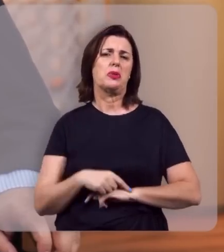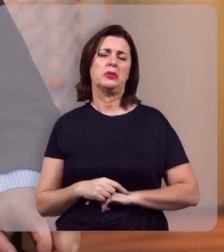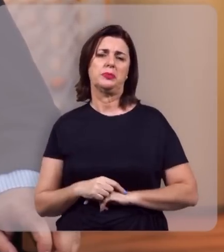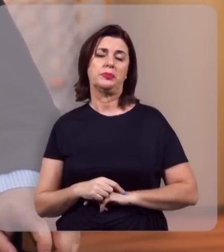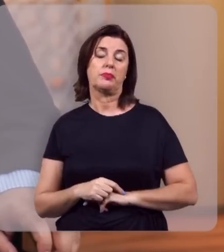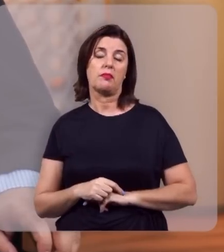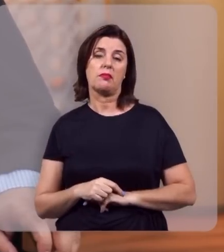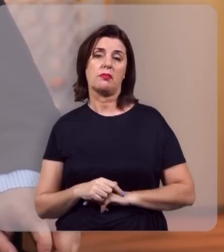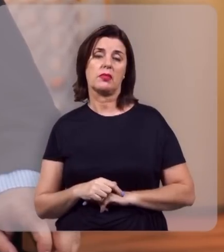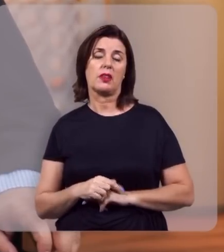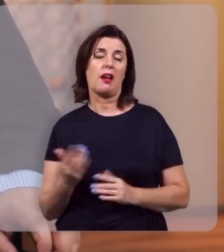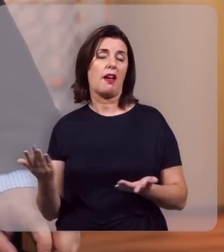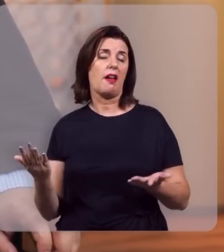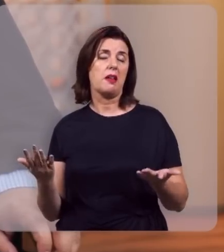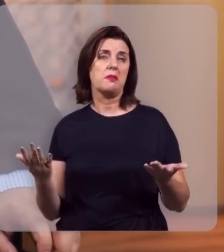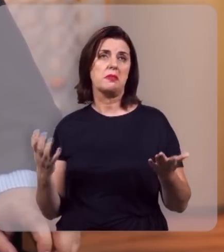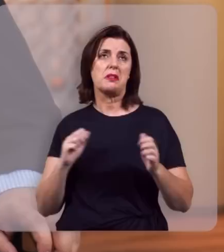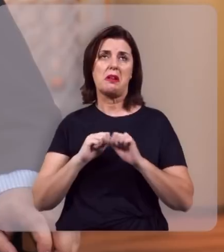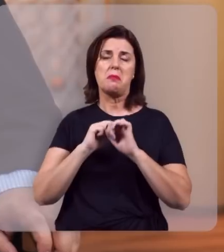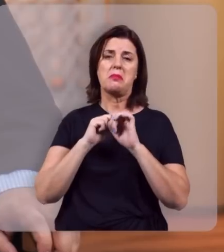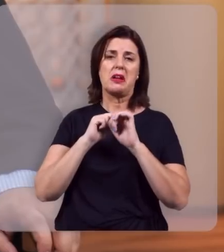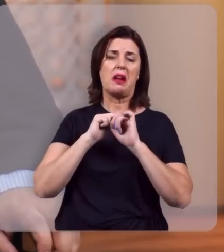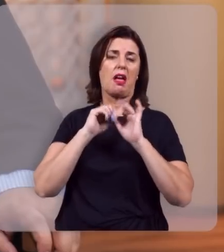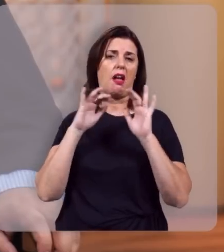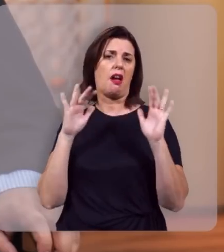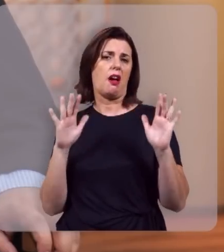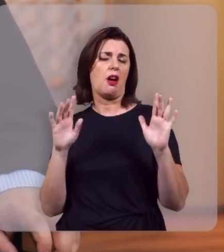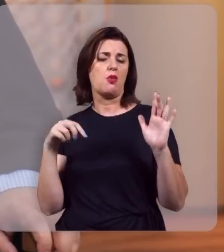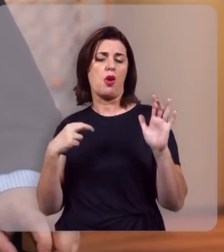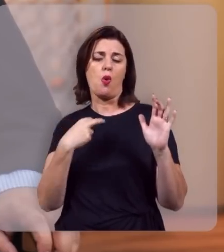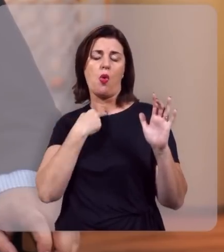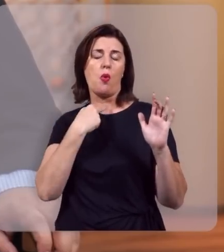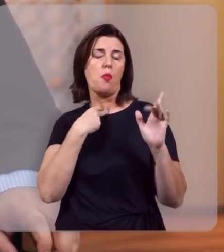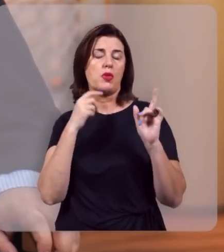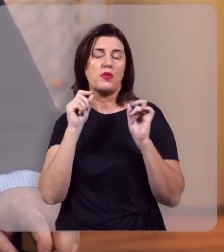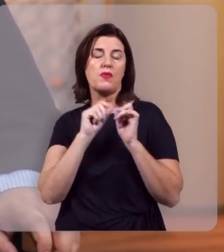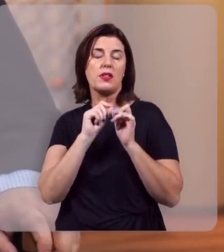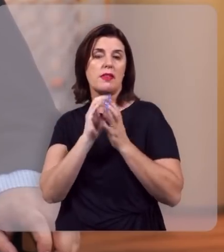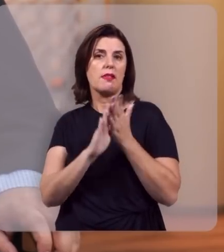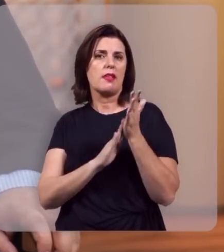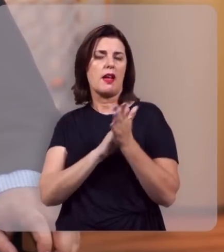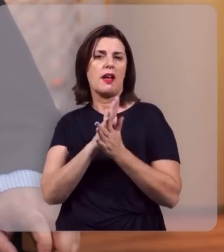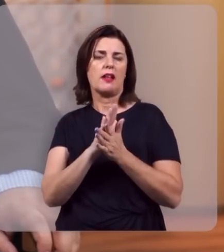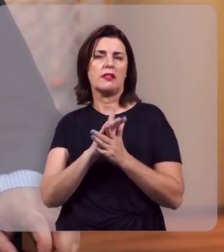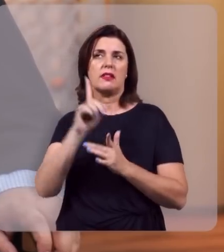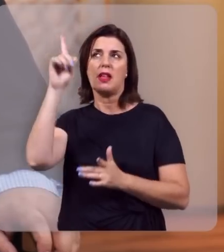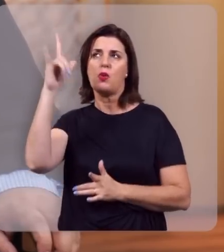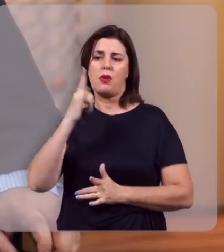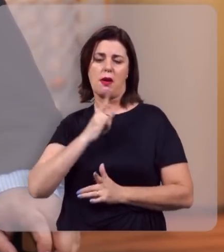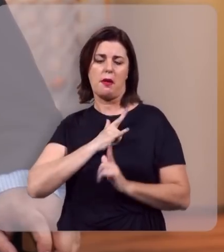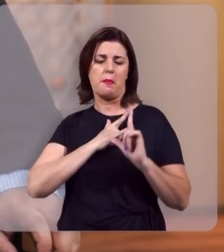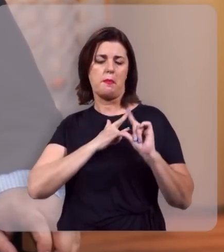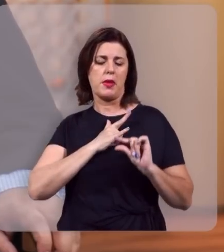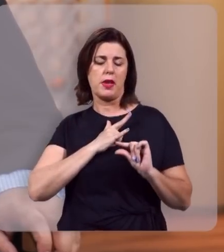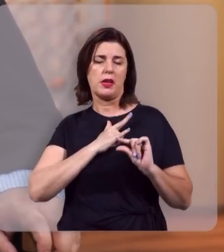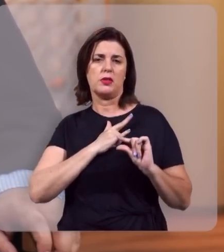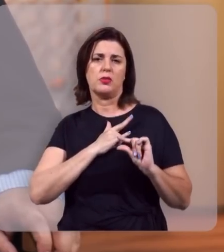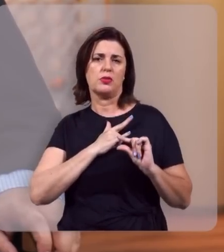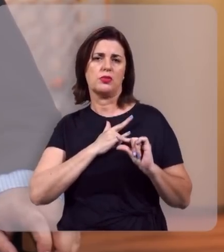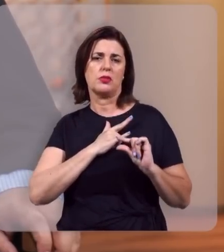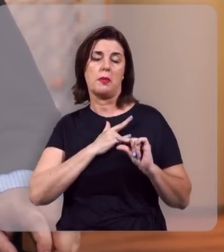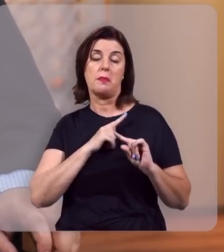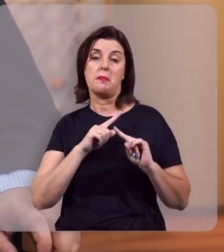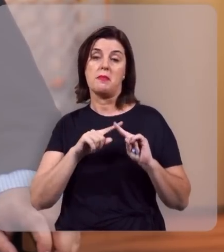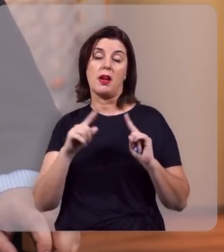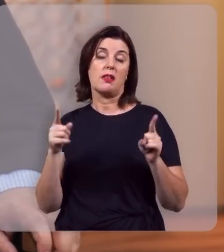a clássica frase de Charles Spurgeon: não existe nada que eu possa fazer para que Deus me ame menos, mas não existe nada que eu